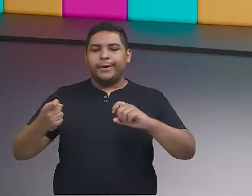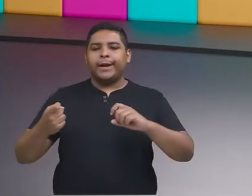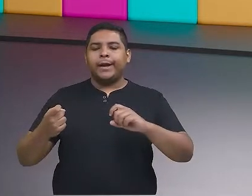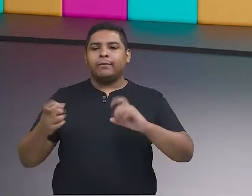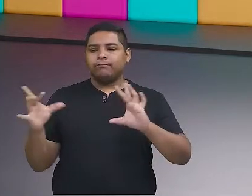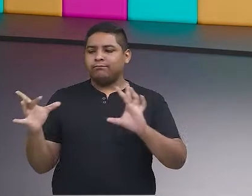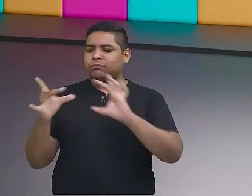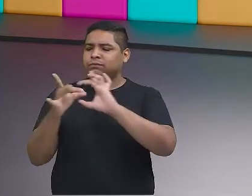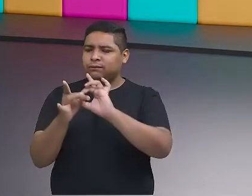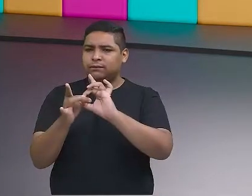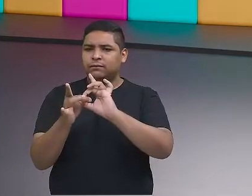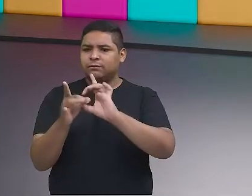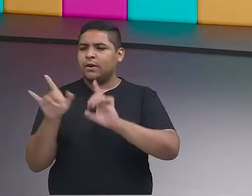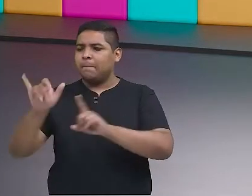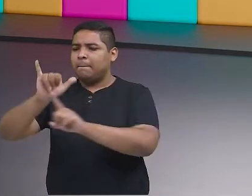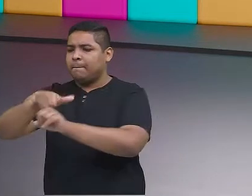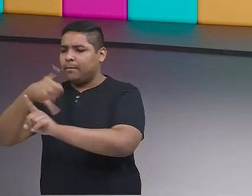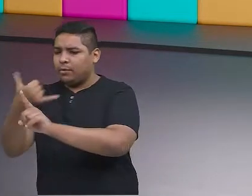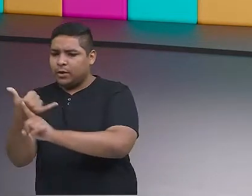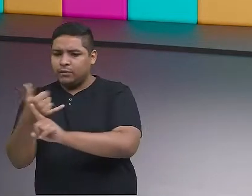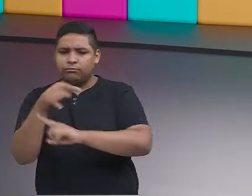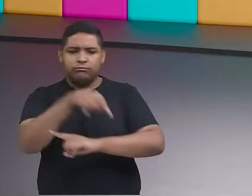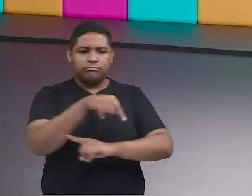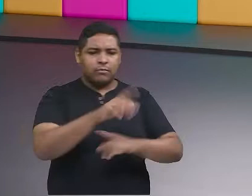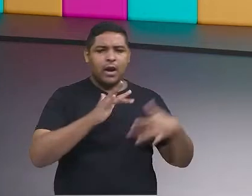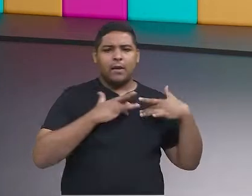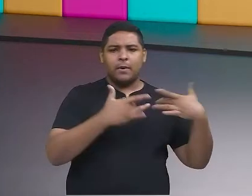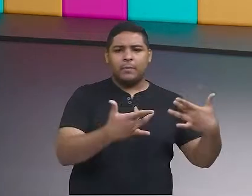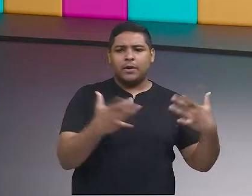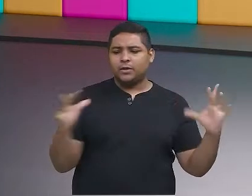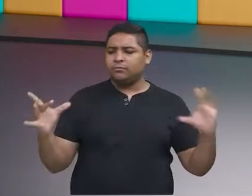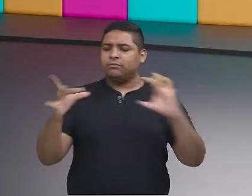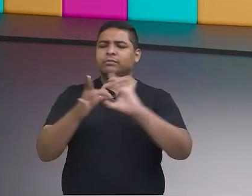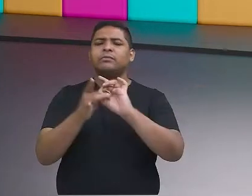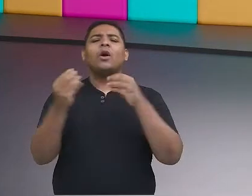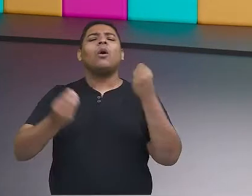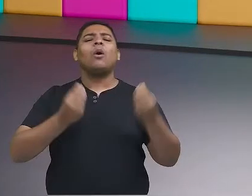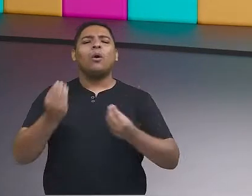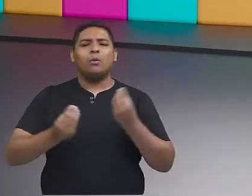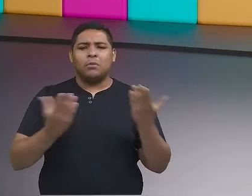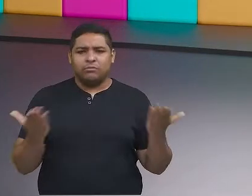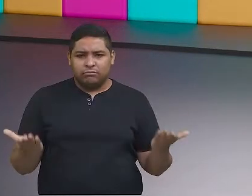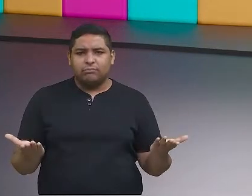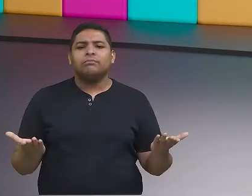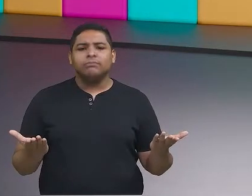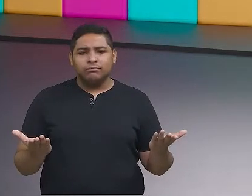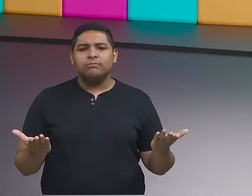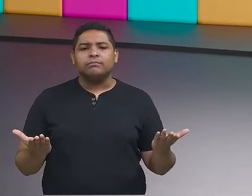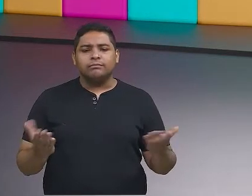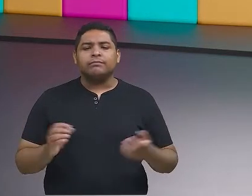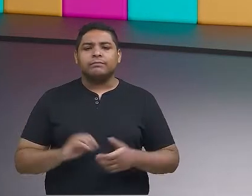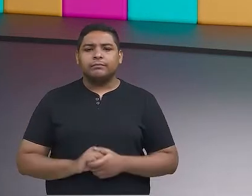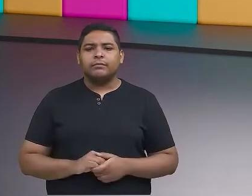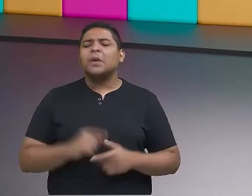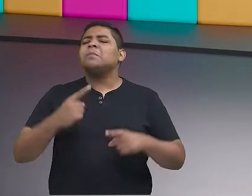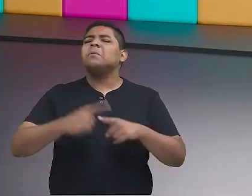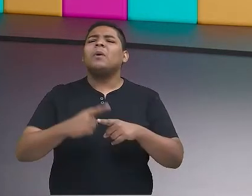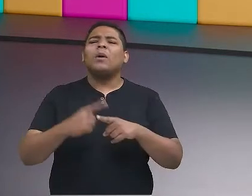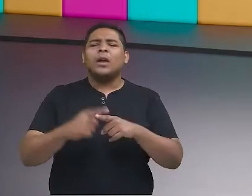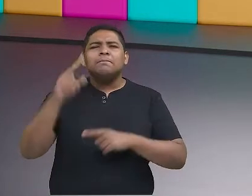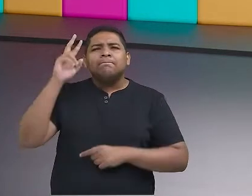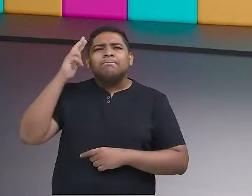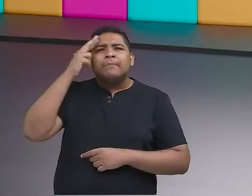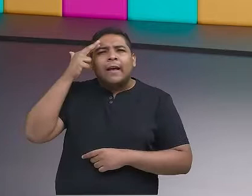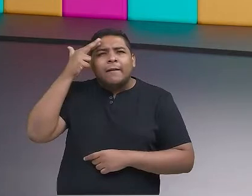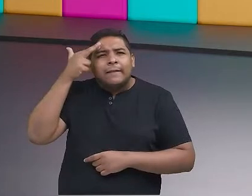é amabilidade com o bullying? O que tem a amabilidade com o bullying? Por que essa repetição? Bullying você